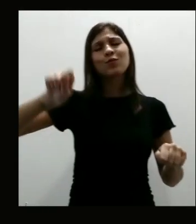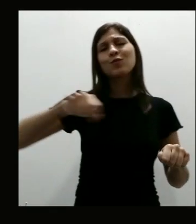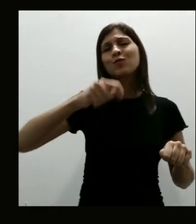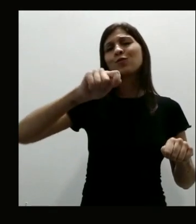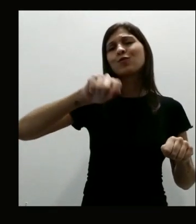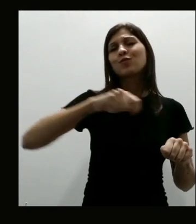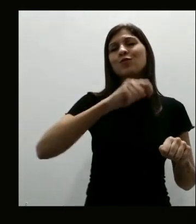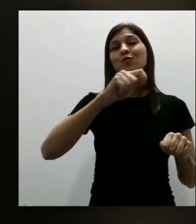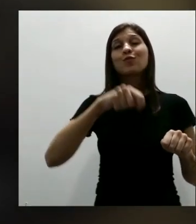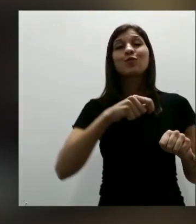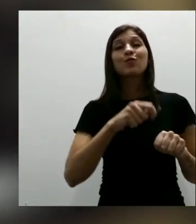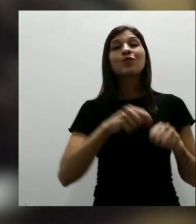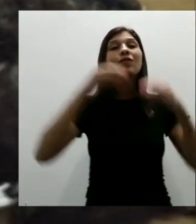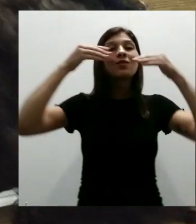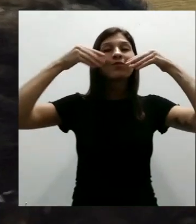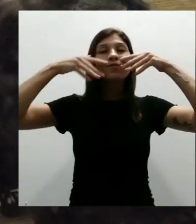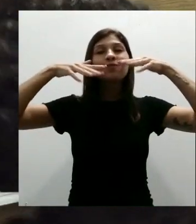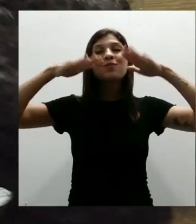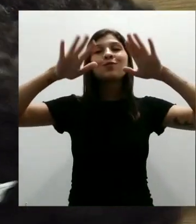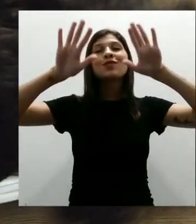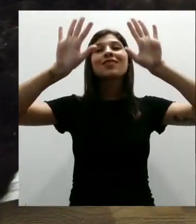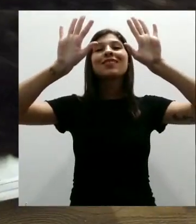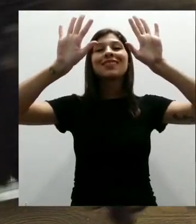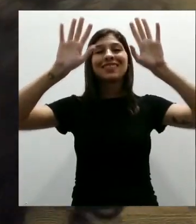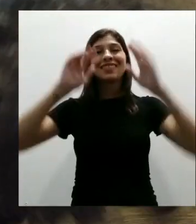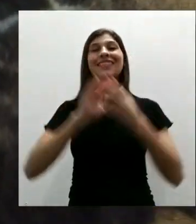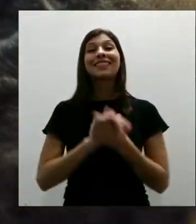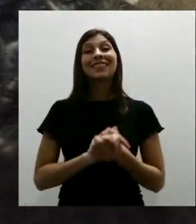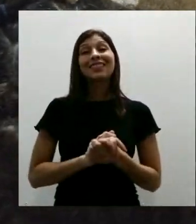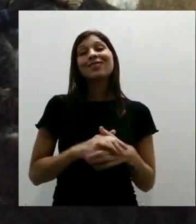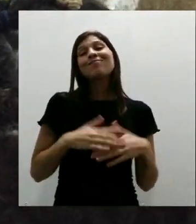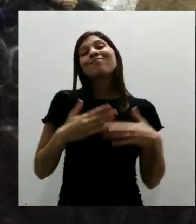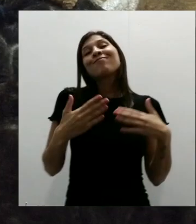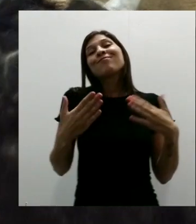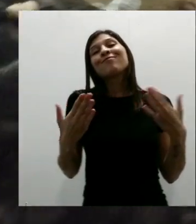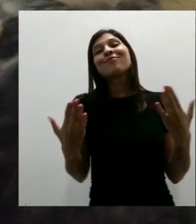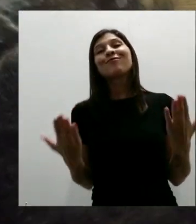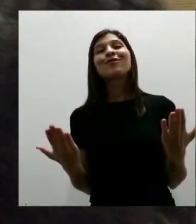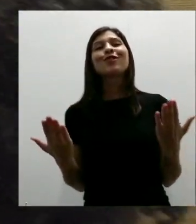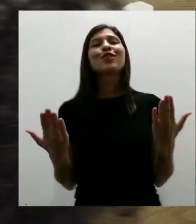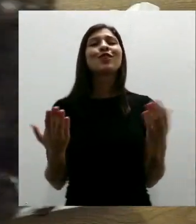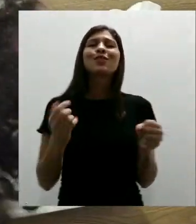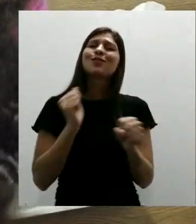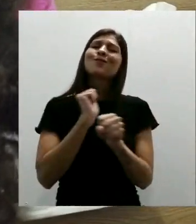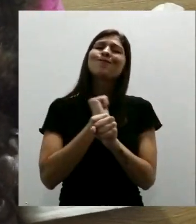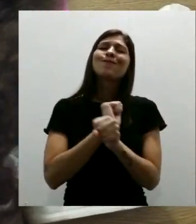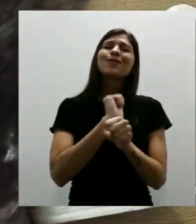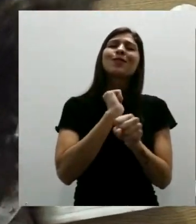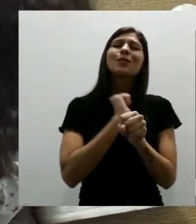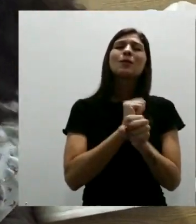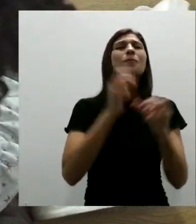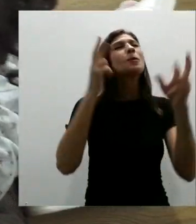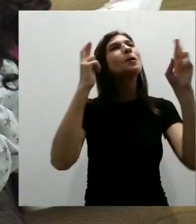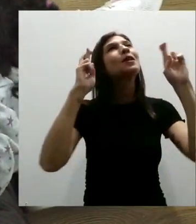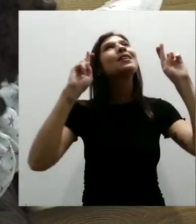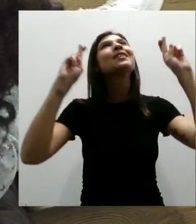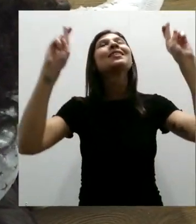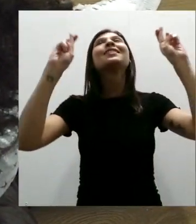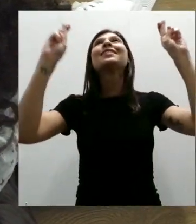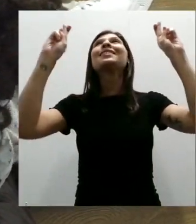forma de bonecas. Assim, dá para a esperança brincar de